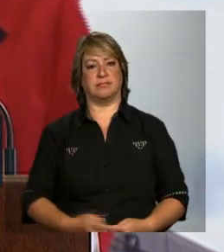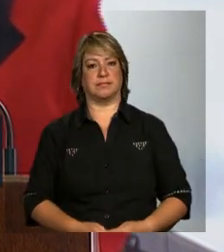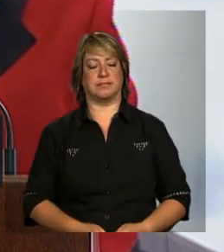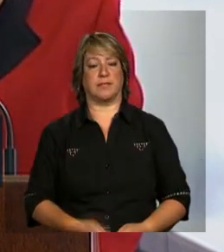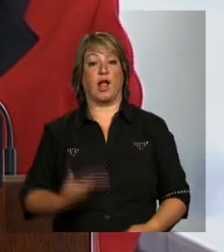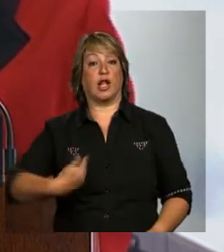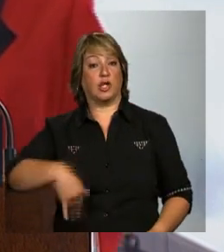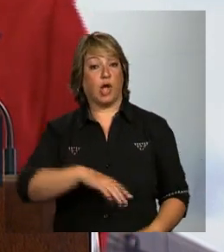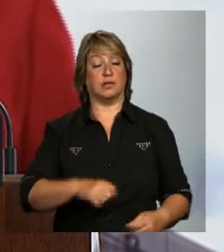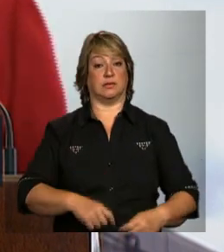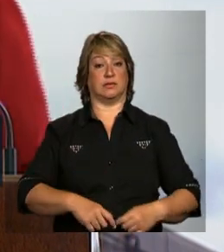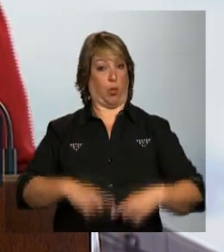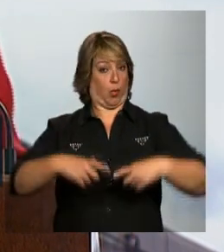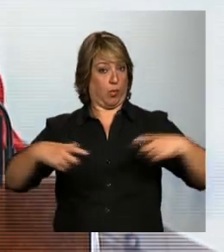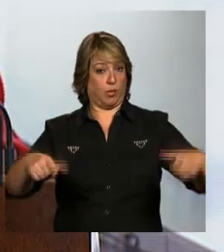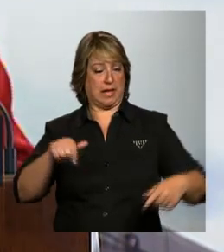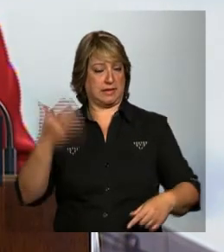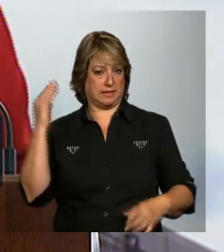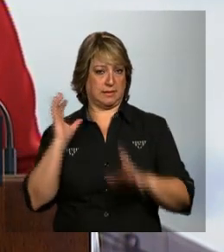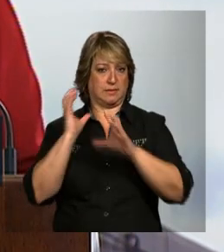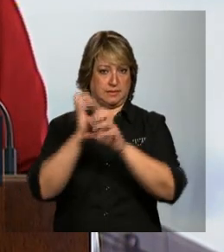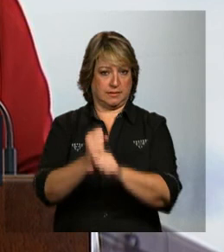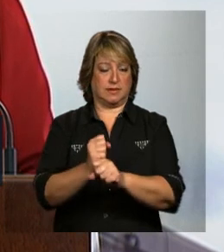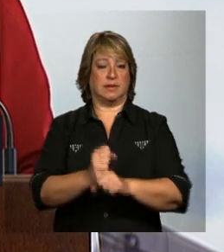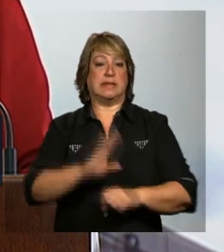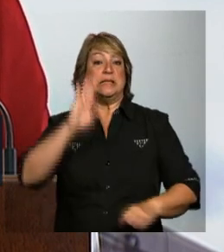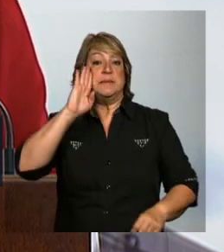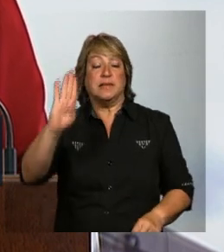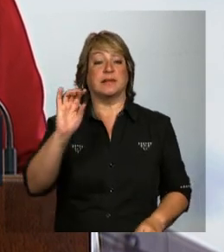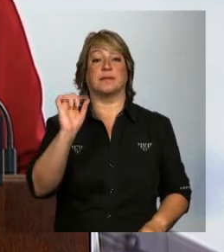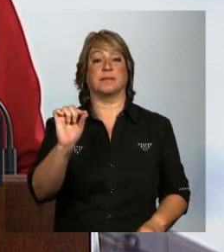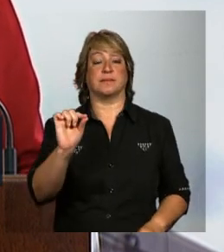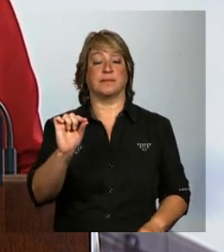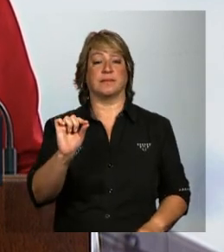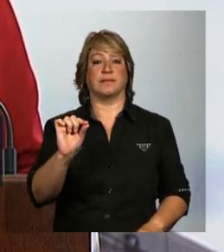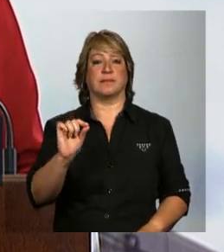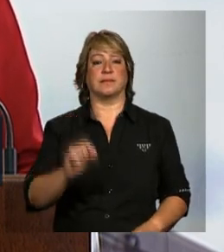e nós crescemos nesse período a ponto de